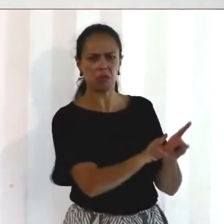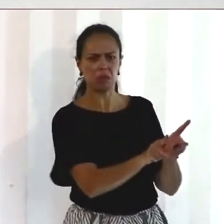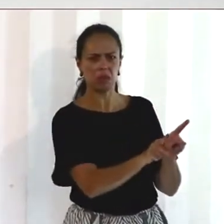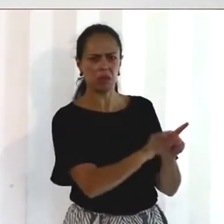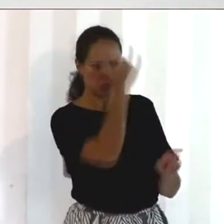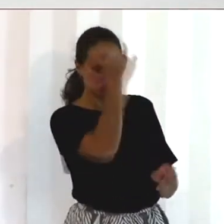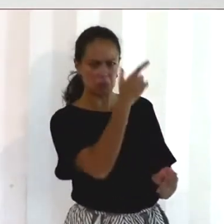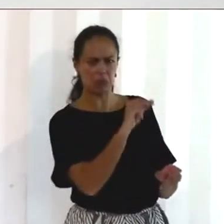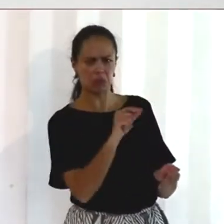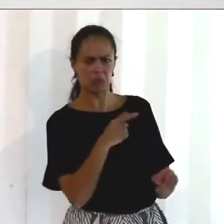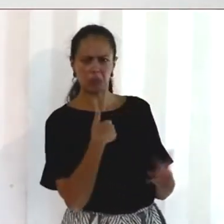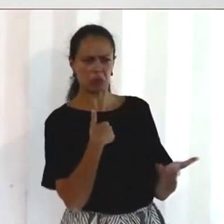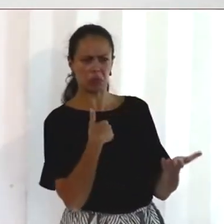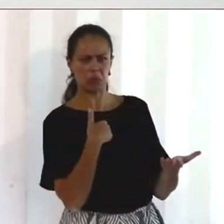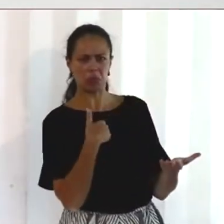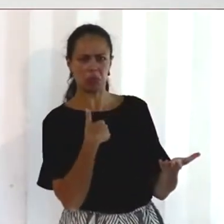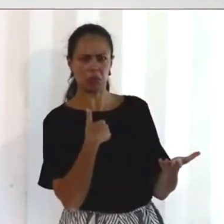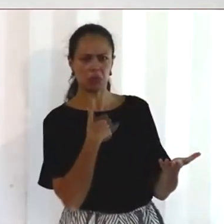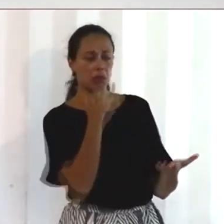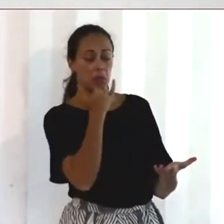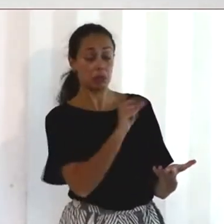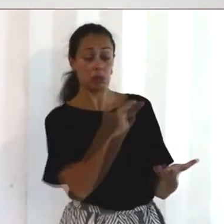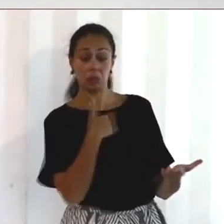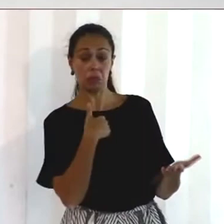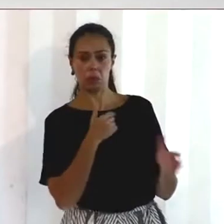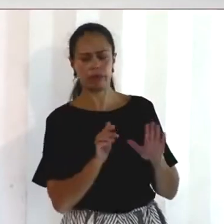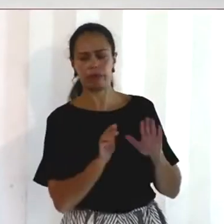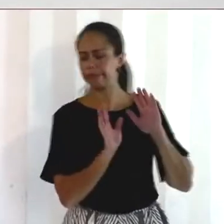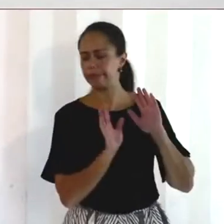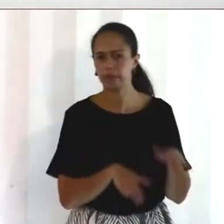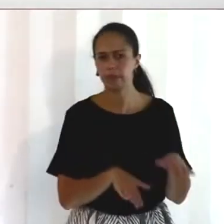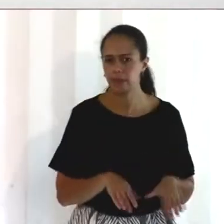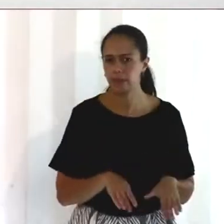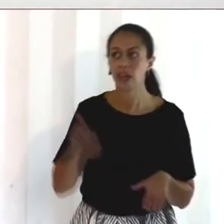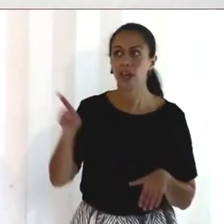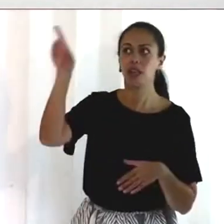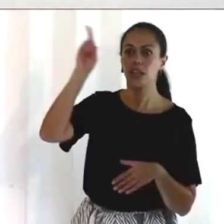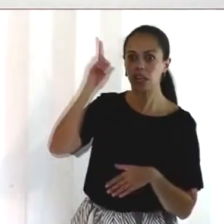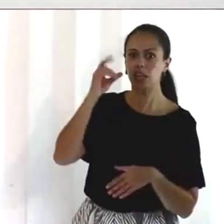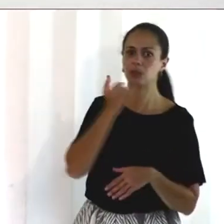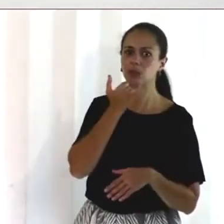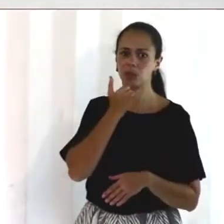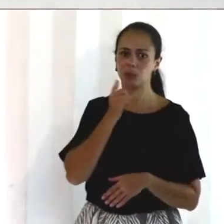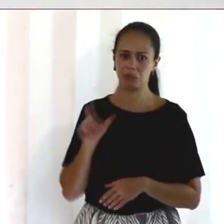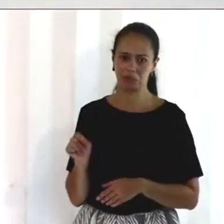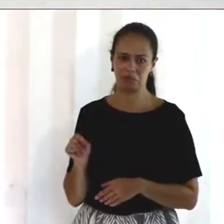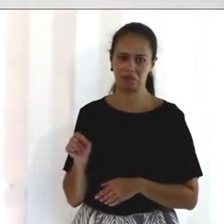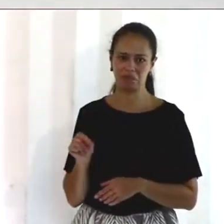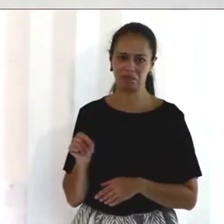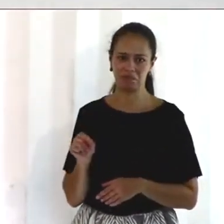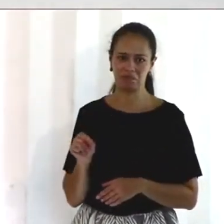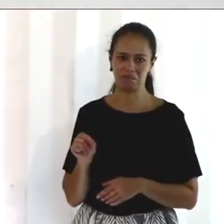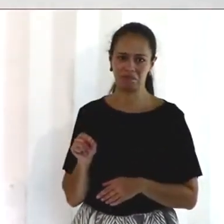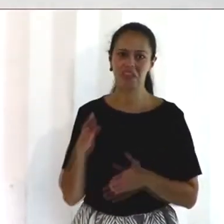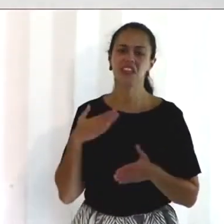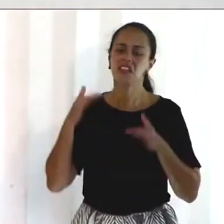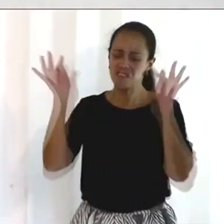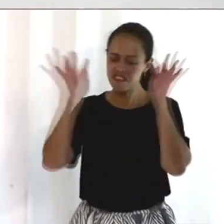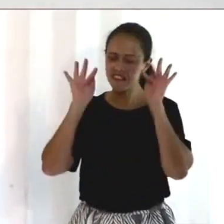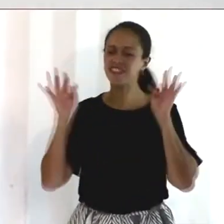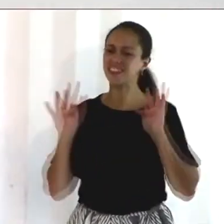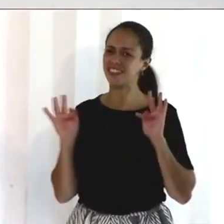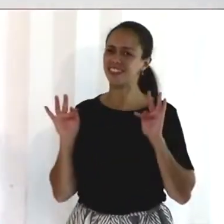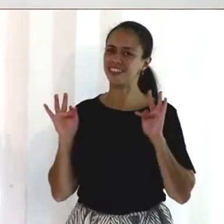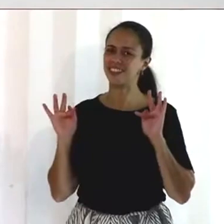para serem bem-aventuradas em tudo o que realizarem. Veja só, se eu for fazer uma análise